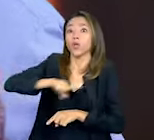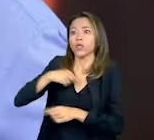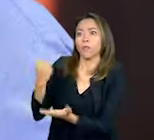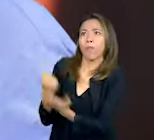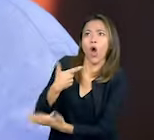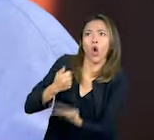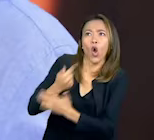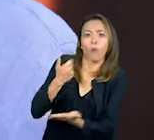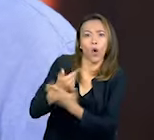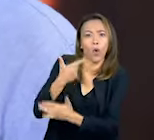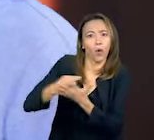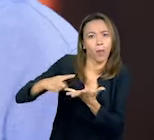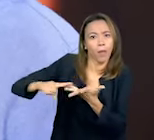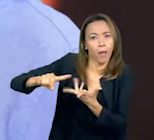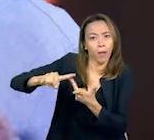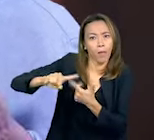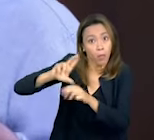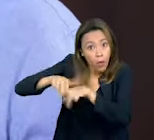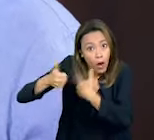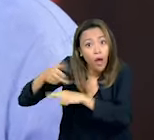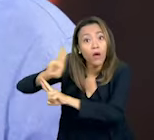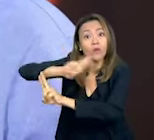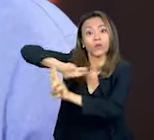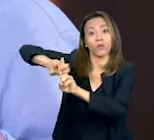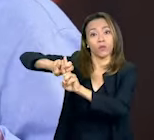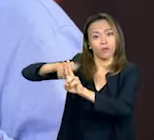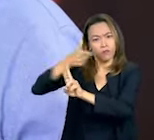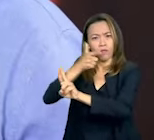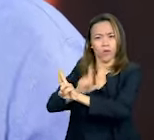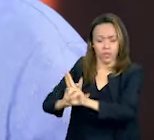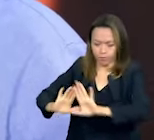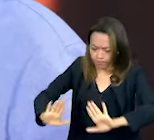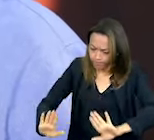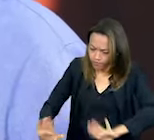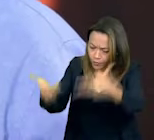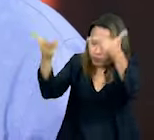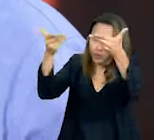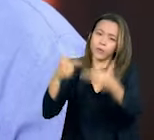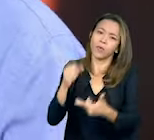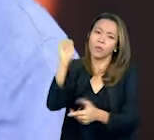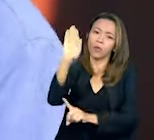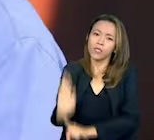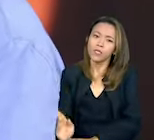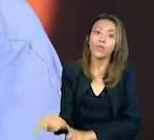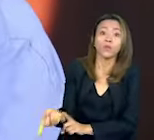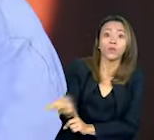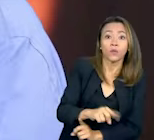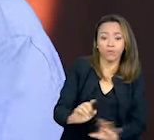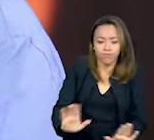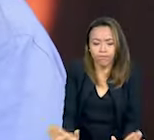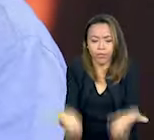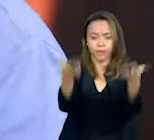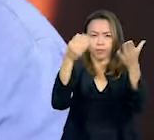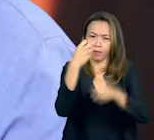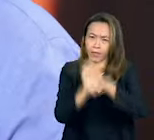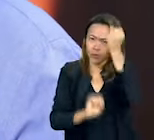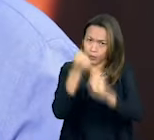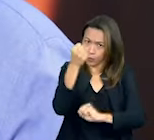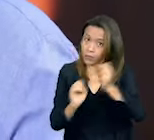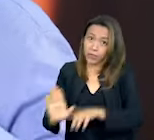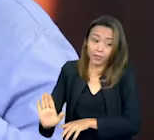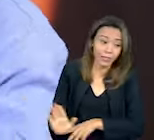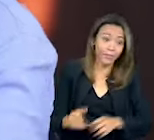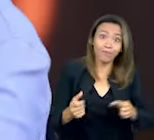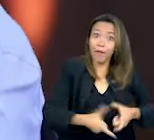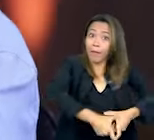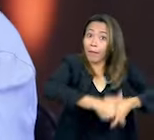SUS, a gente vai desenvolver o Brasil, desenvolver uma indústria, gerar emprego de qualidade e atender a demanda interna. Por